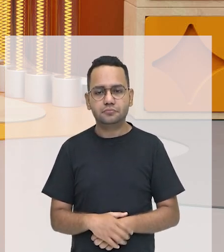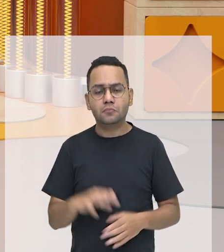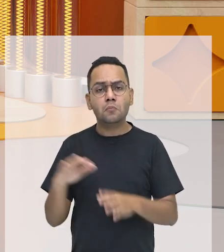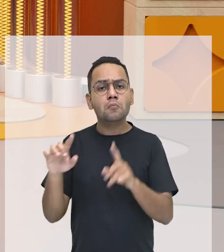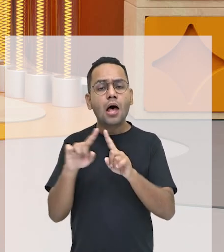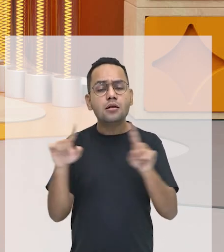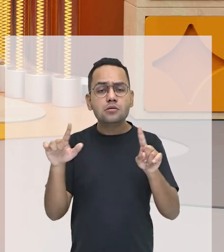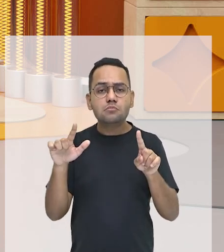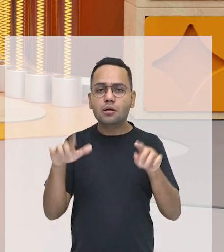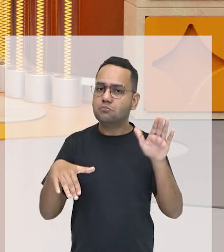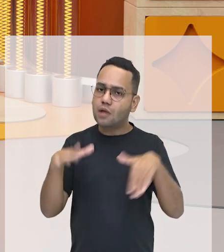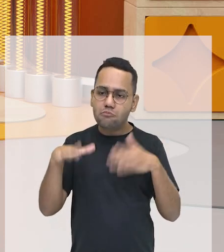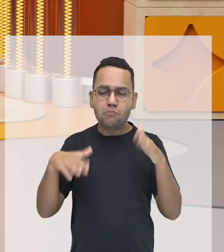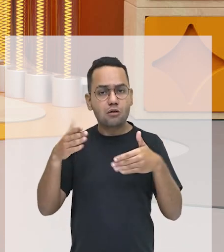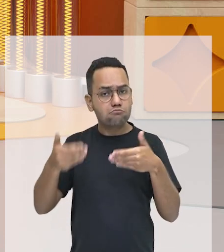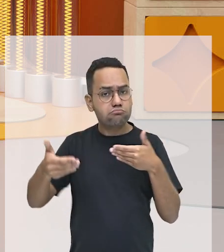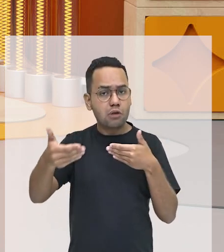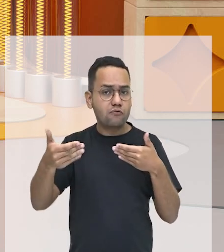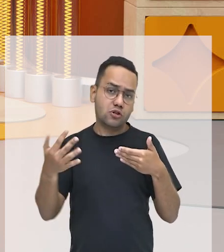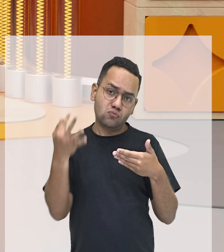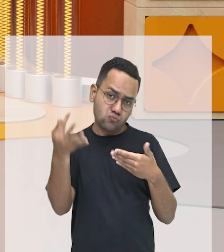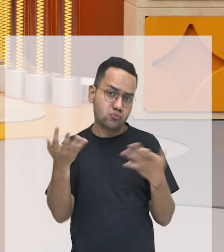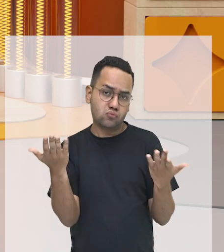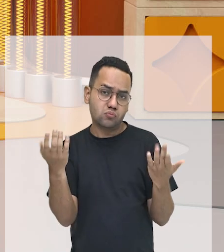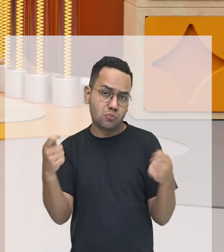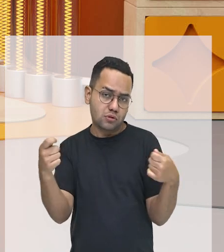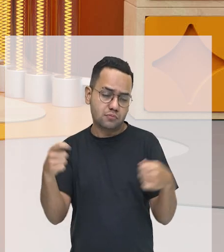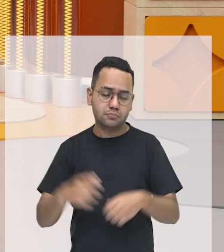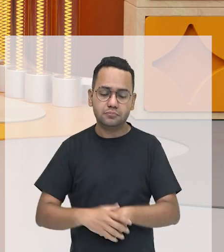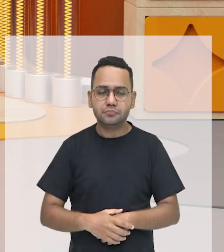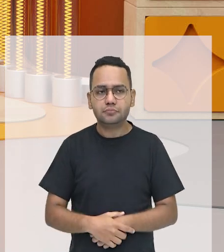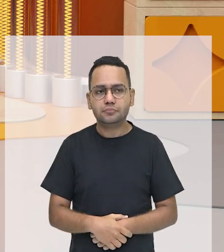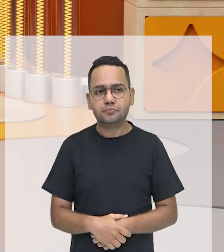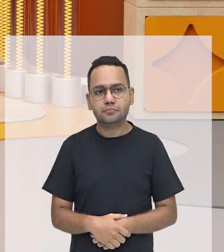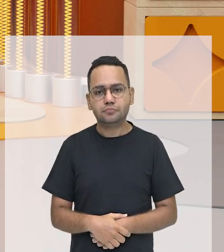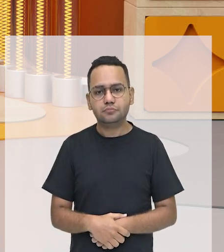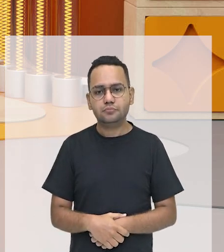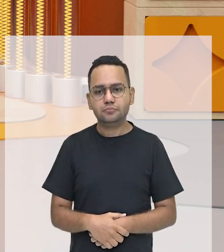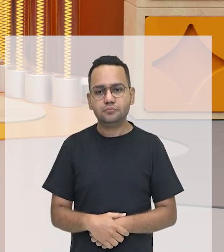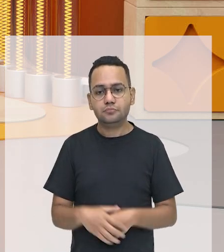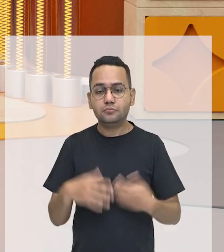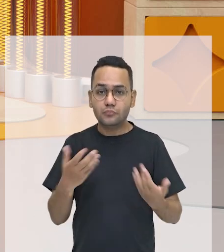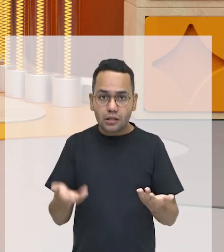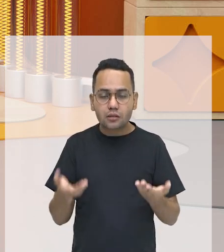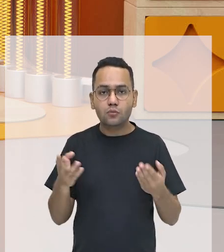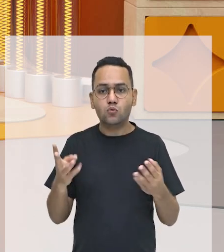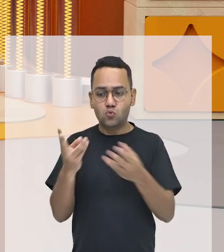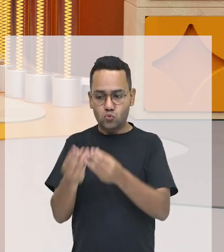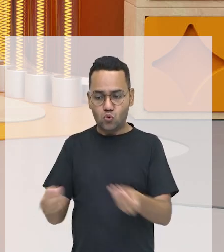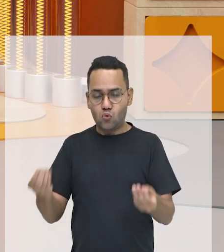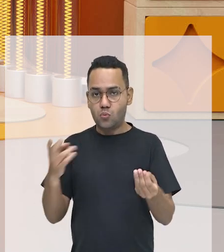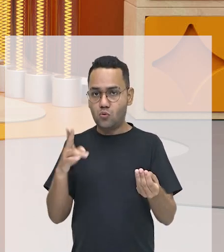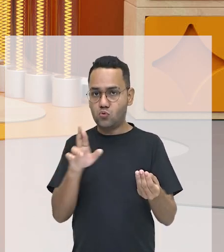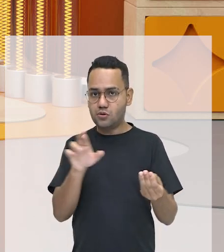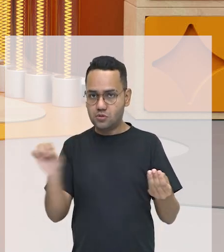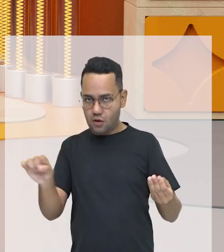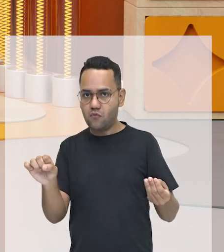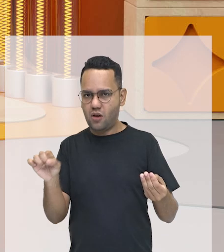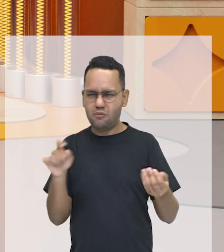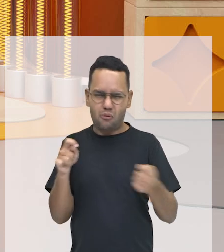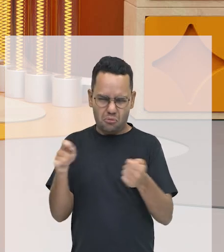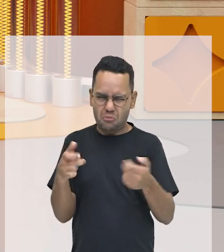que pode ocorrer ou não. Mas, tendo a dissolução da União Soviética em